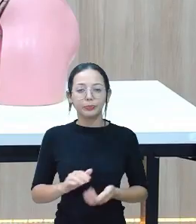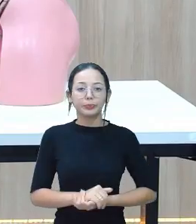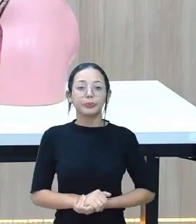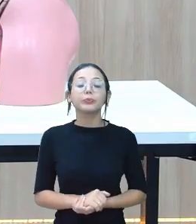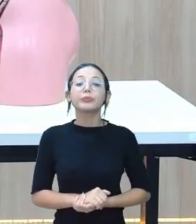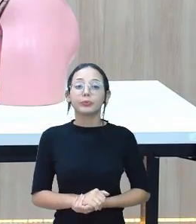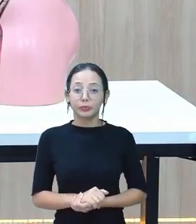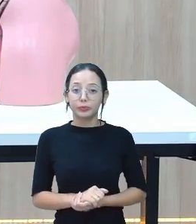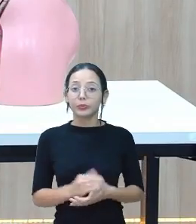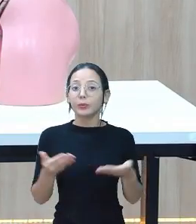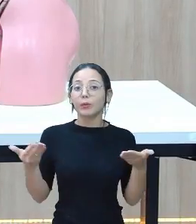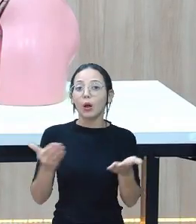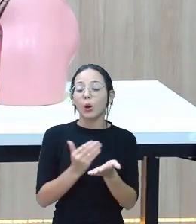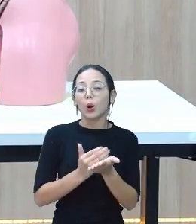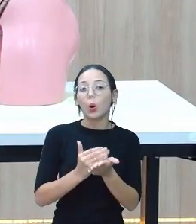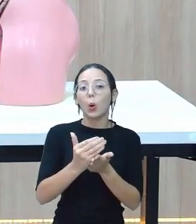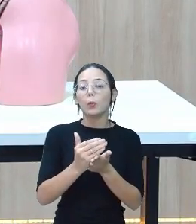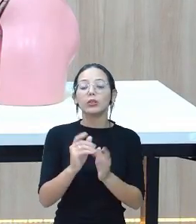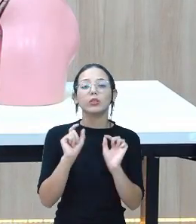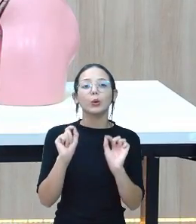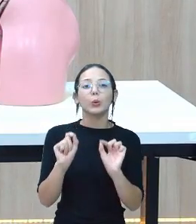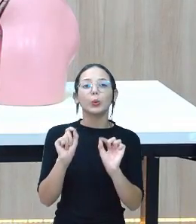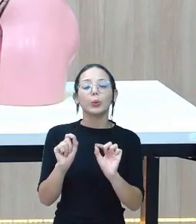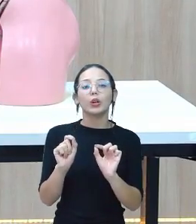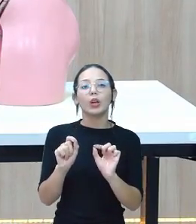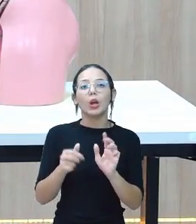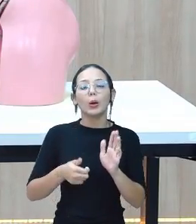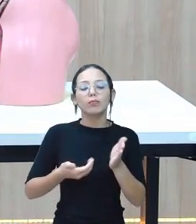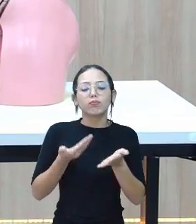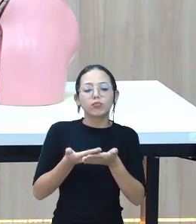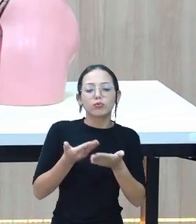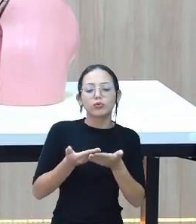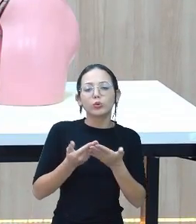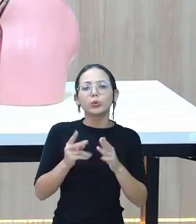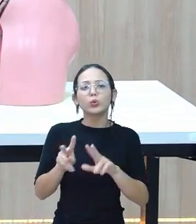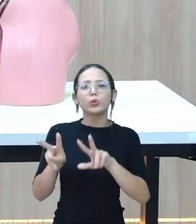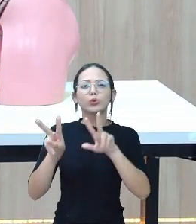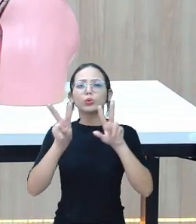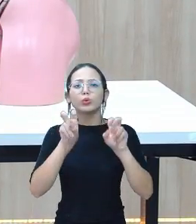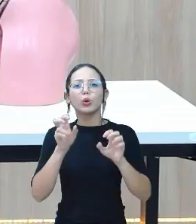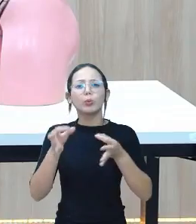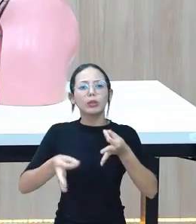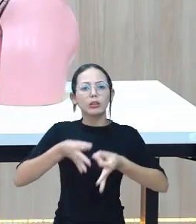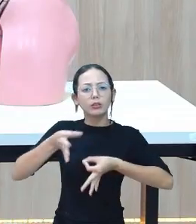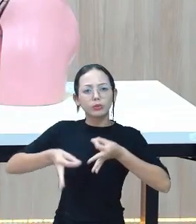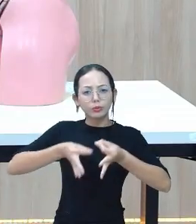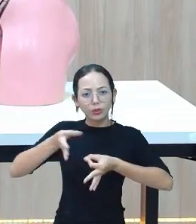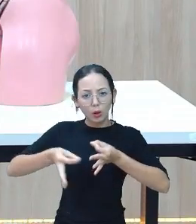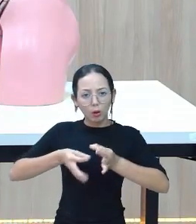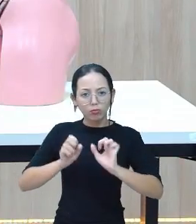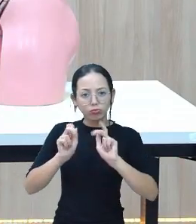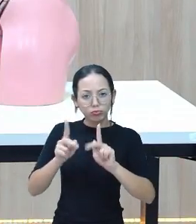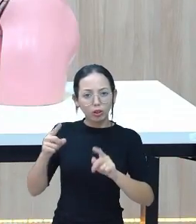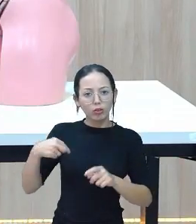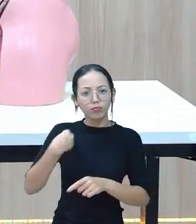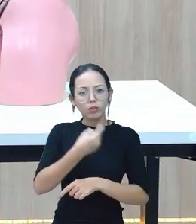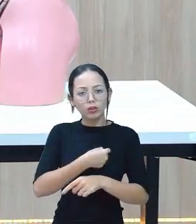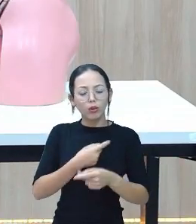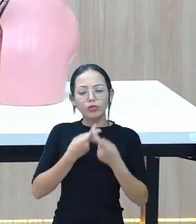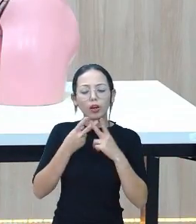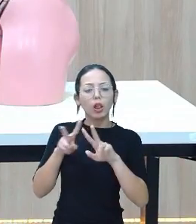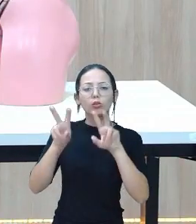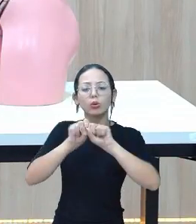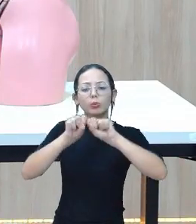E agora vamos começar um primeiro estudo sobre as células, já que vamos trabalhar a